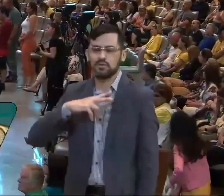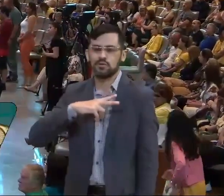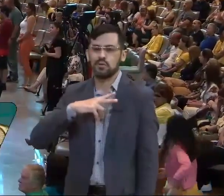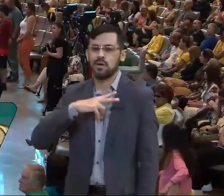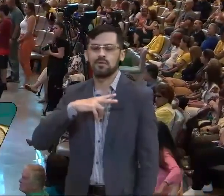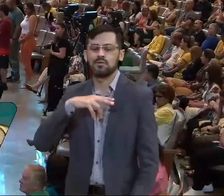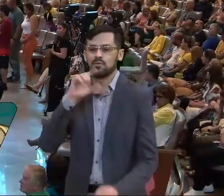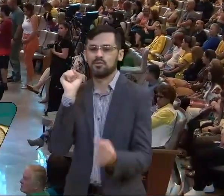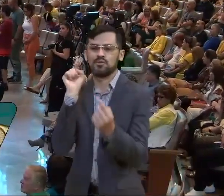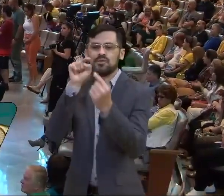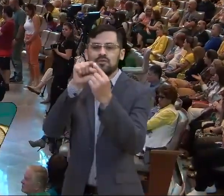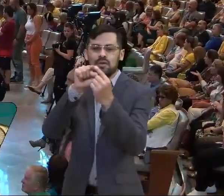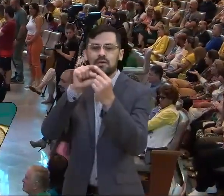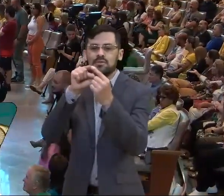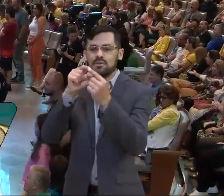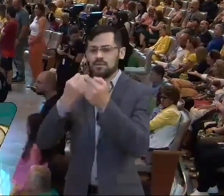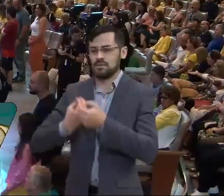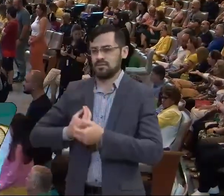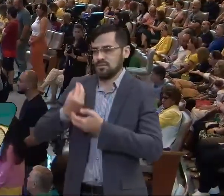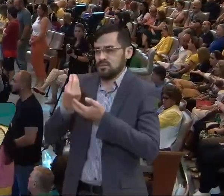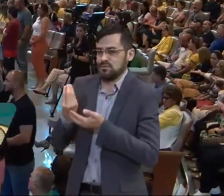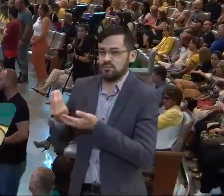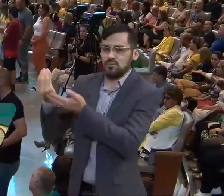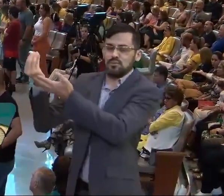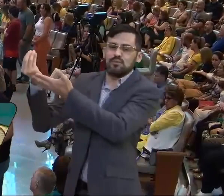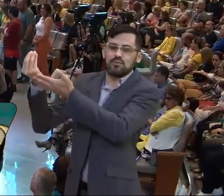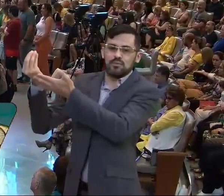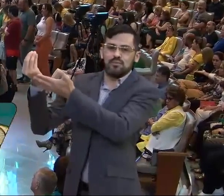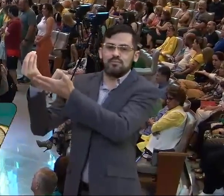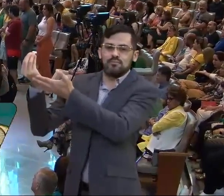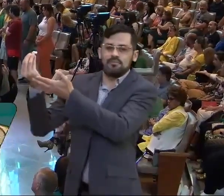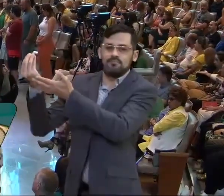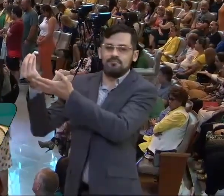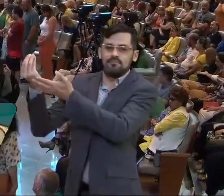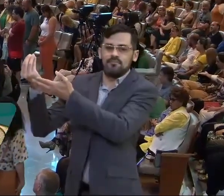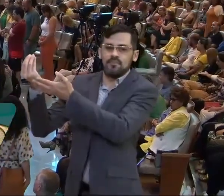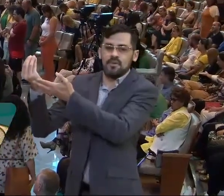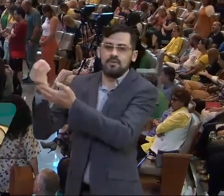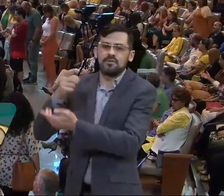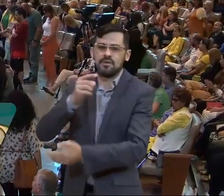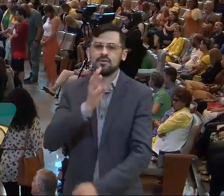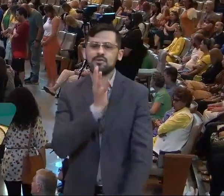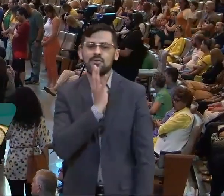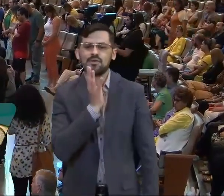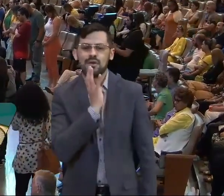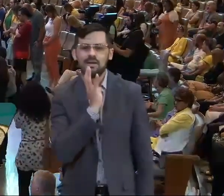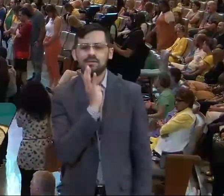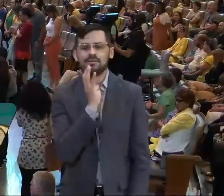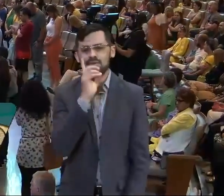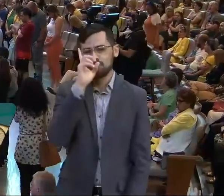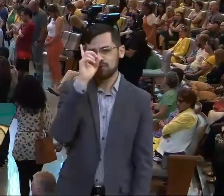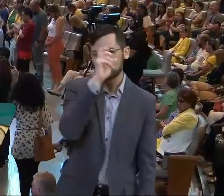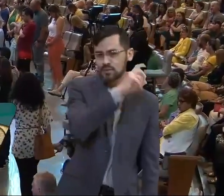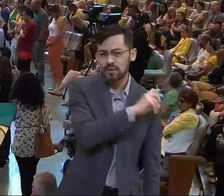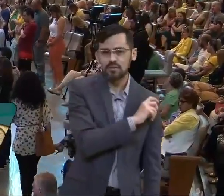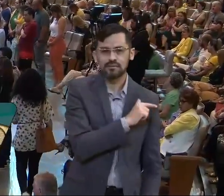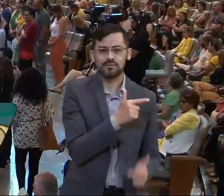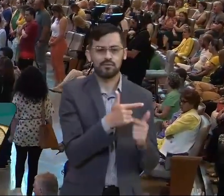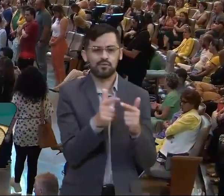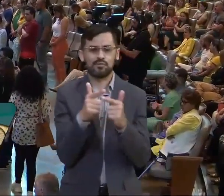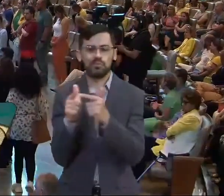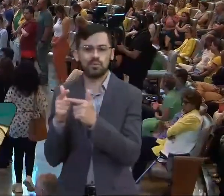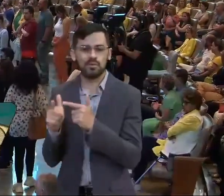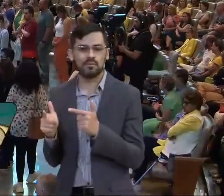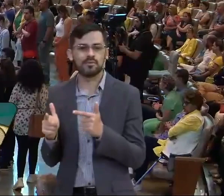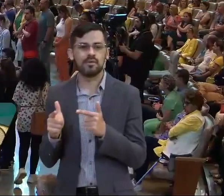sentido dessa oferta. Ó Senhor, a minha vida no teu altar. Você conhece as amarras que tem?